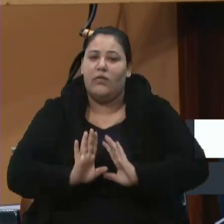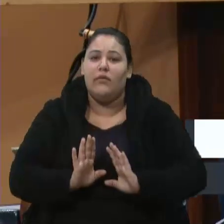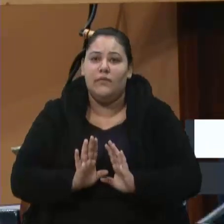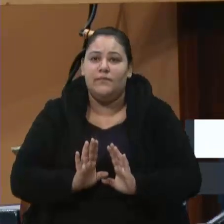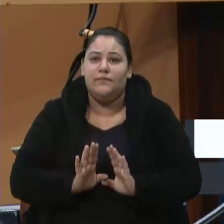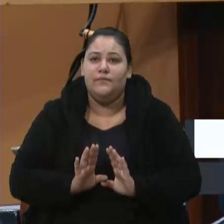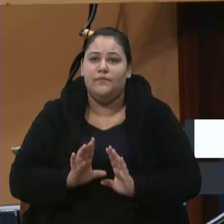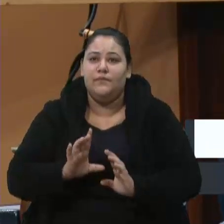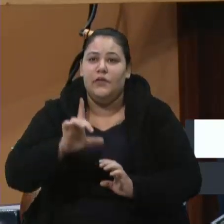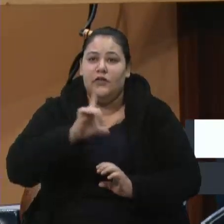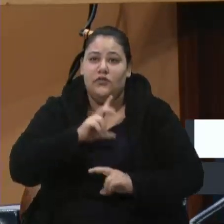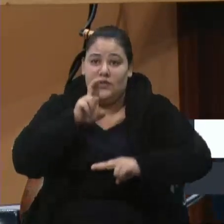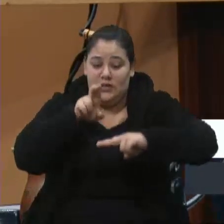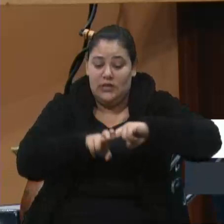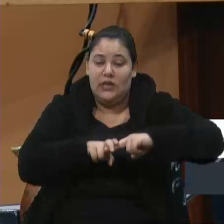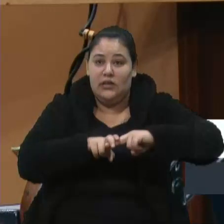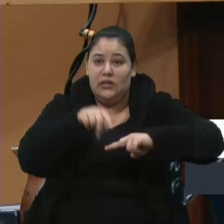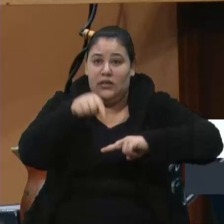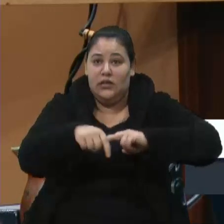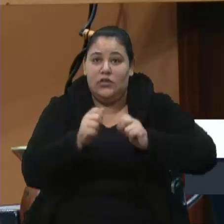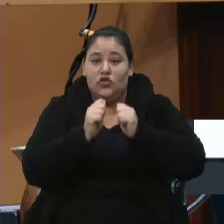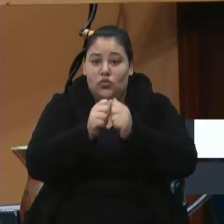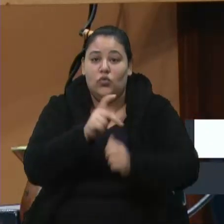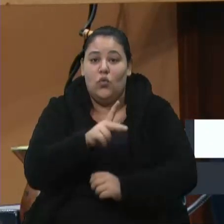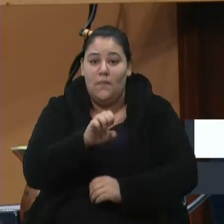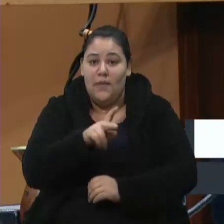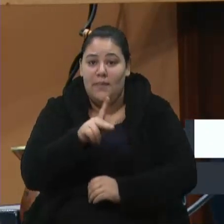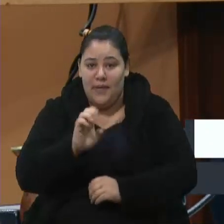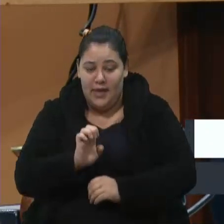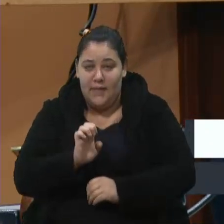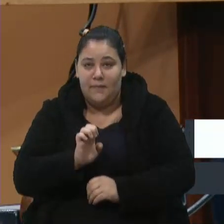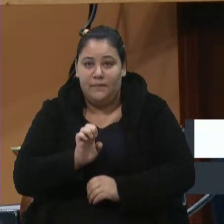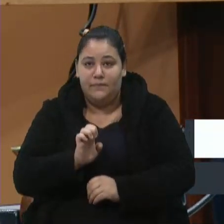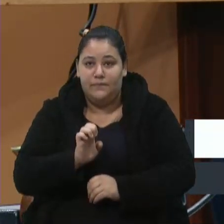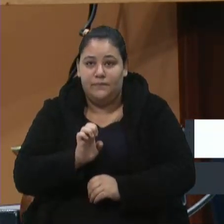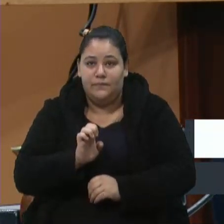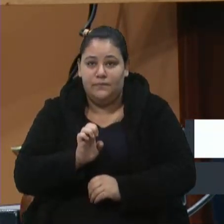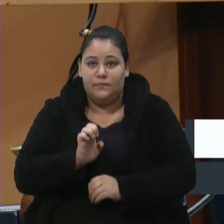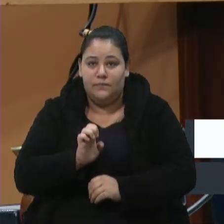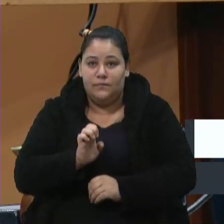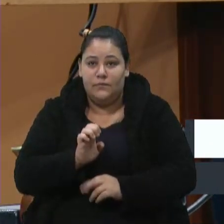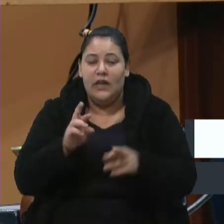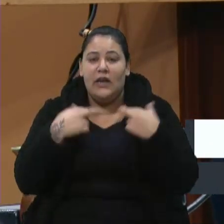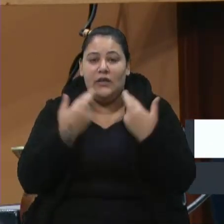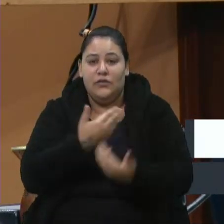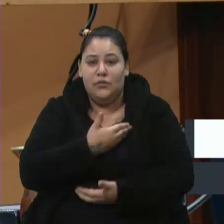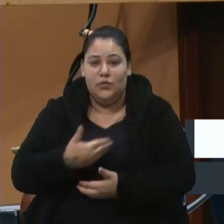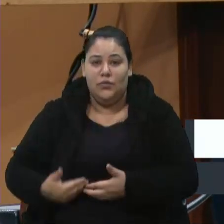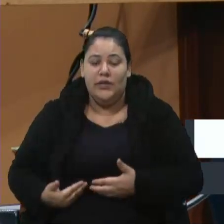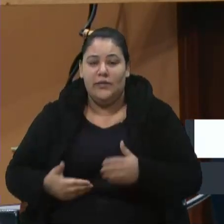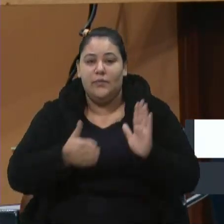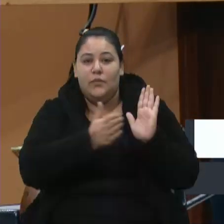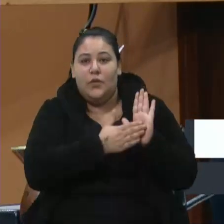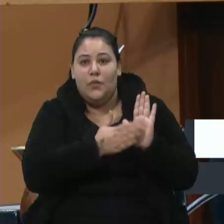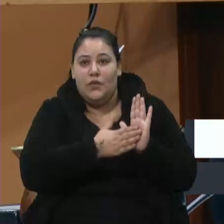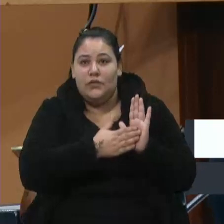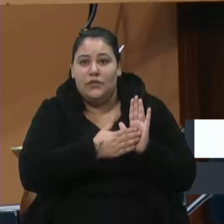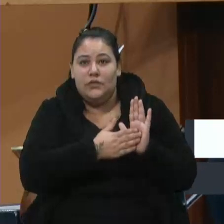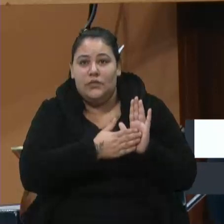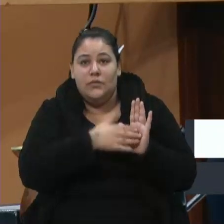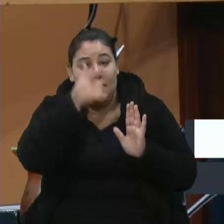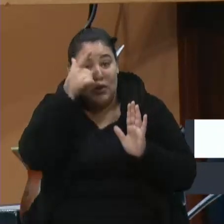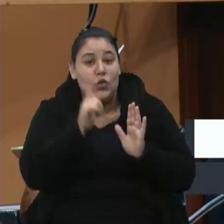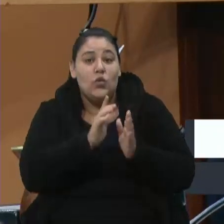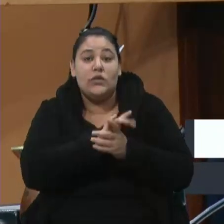estive sentado aqui, vereador, junto com o Pepe Vargas naquela reunião pública proposta por Vossa Senhoria. O